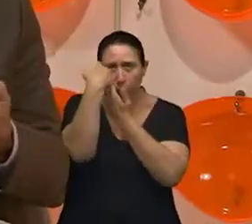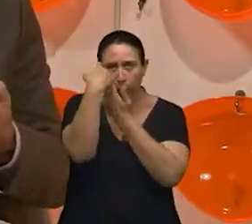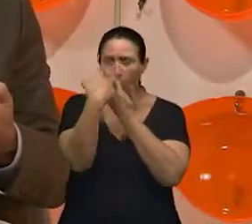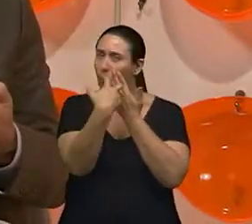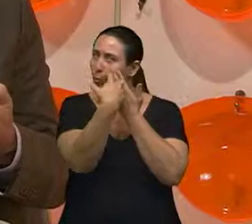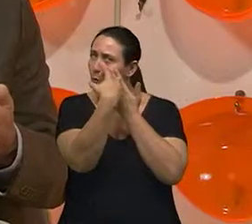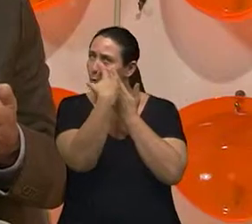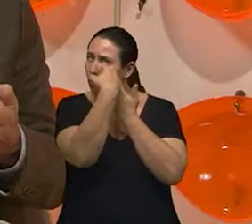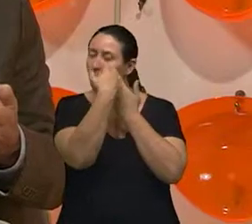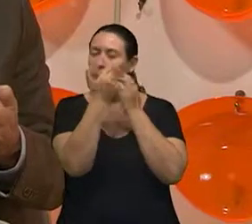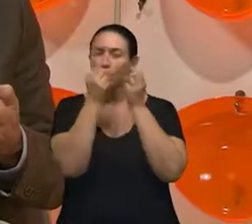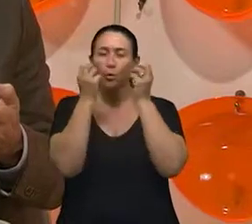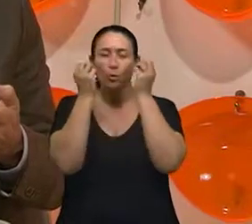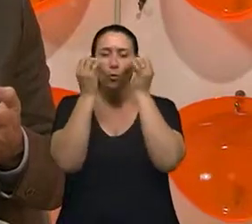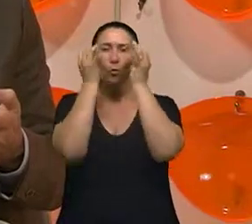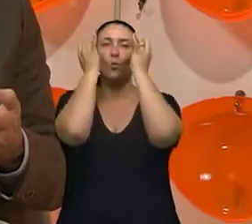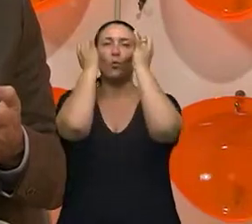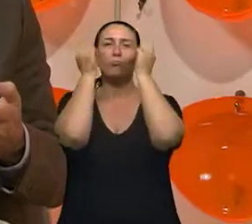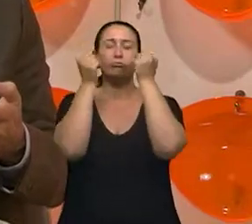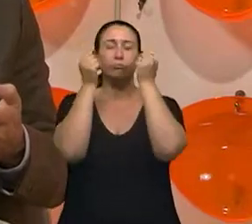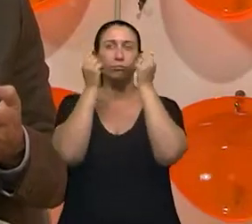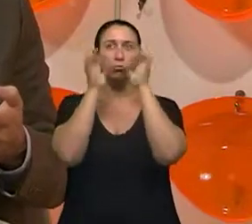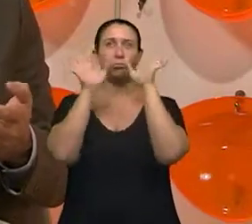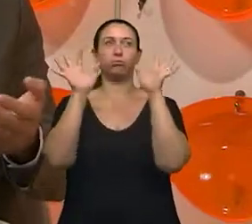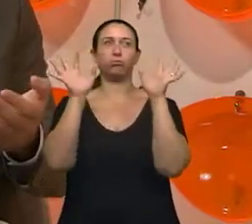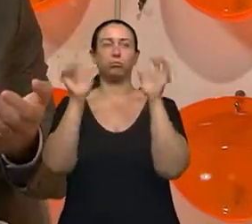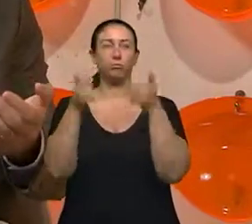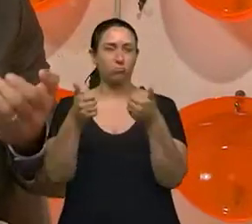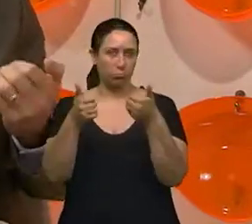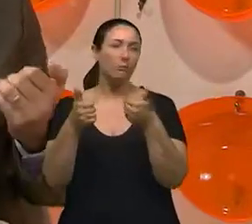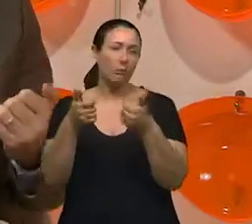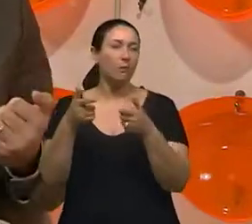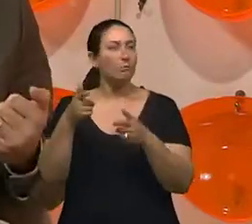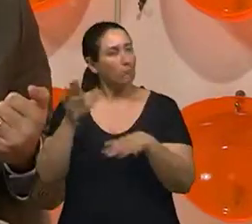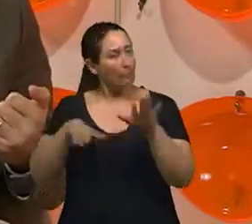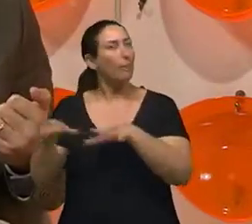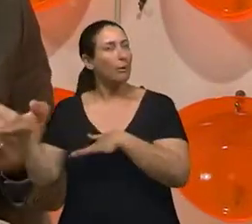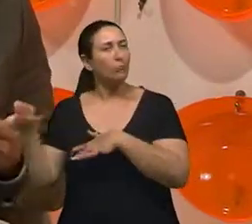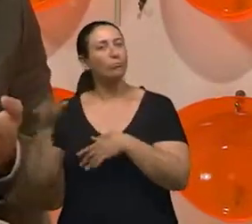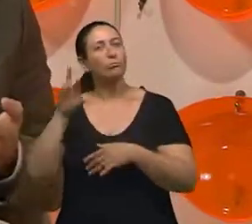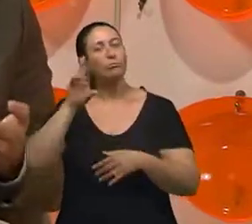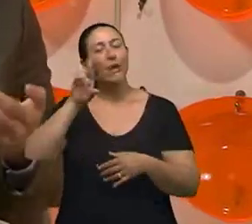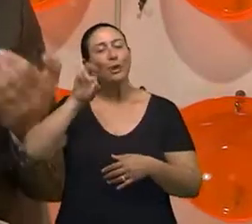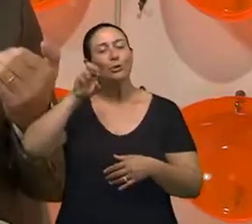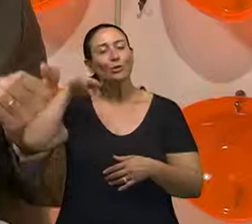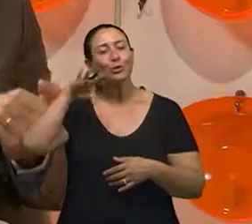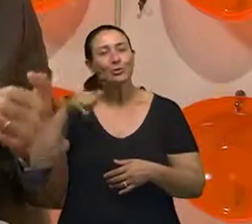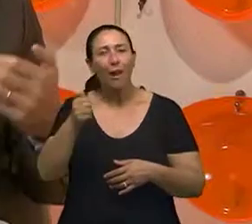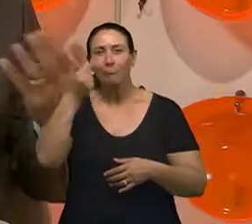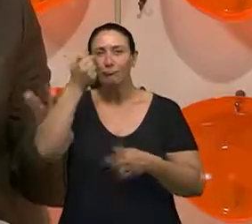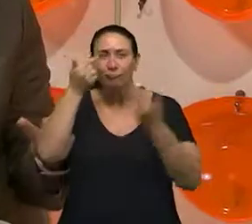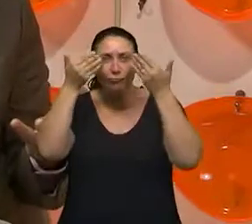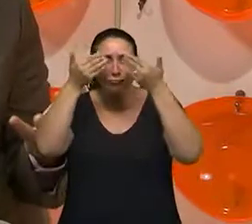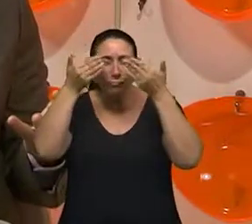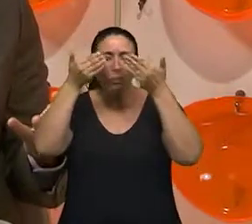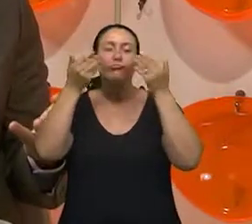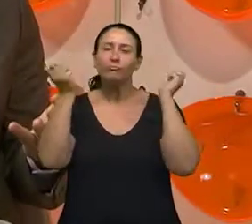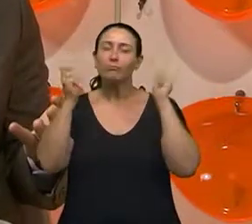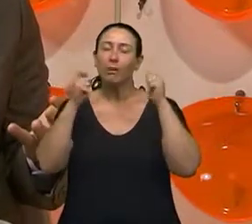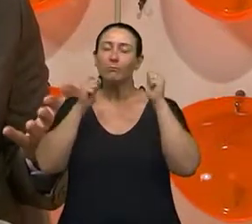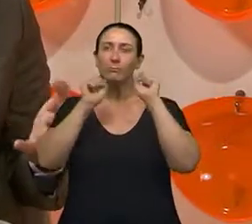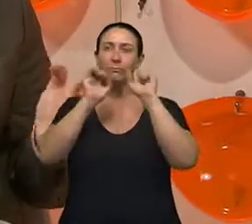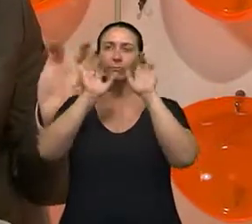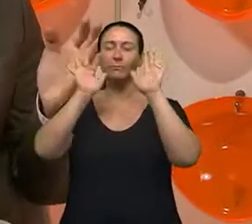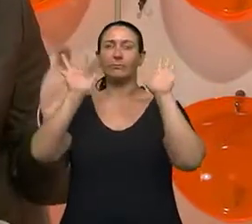que alguns tipos de degeneração de retina se consiga reverter o processo e a pessoa restituir um nível de visão